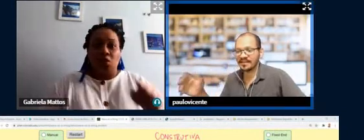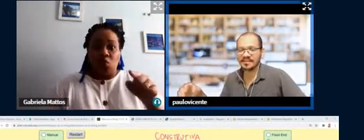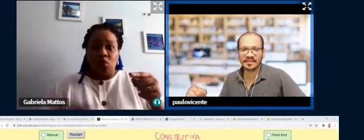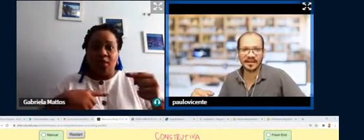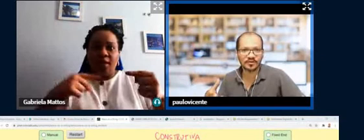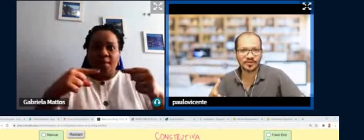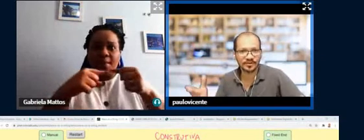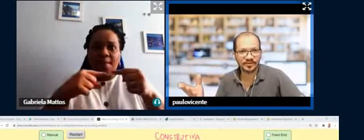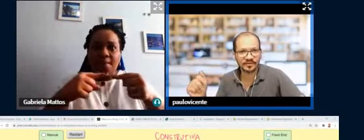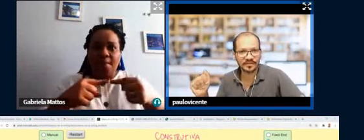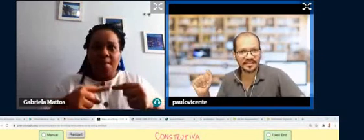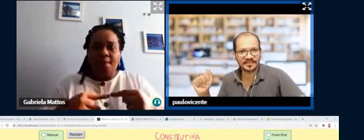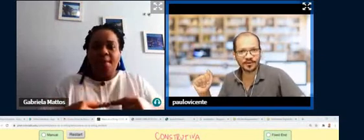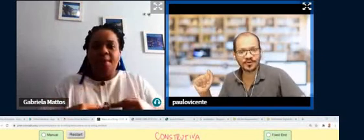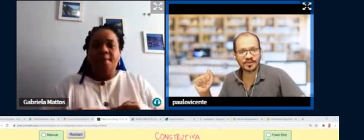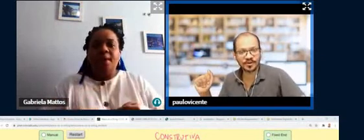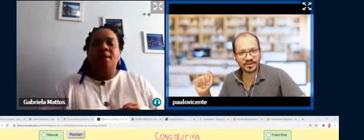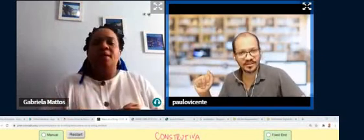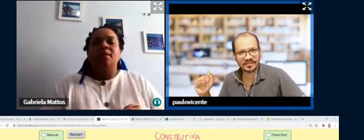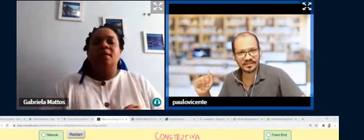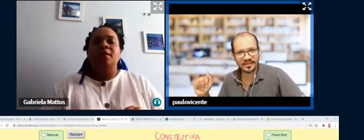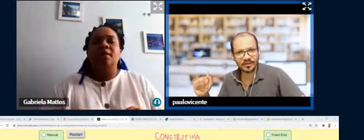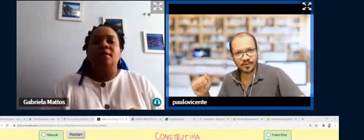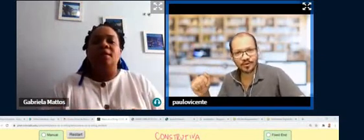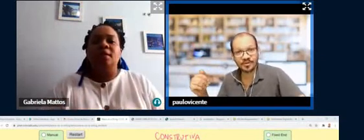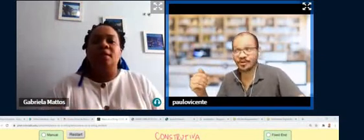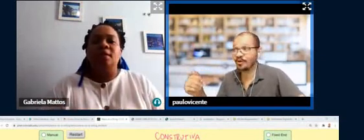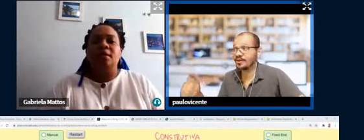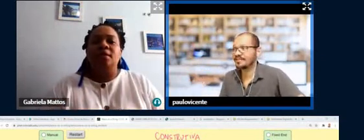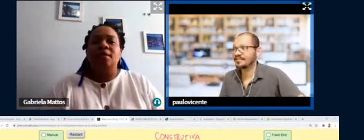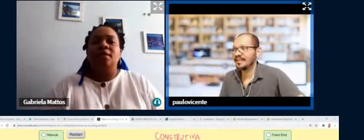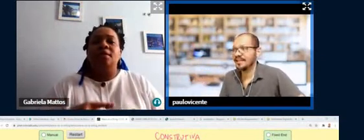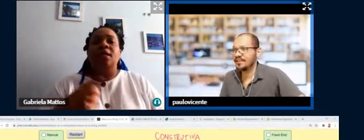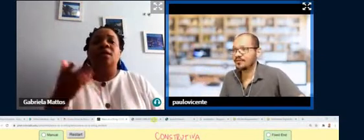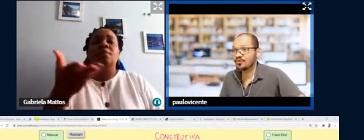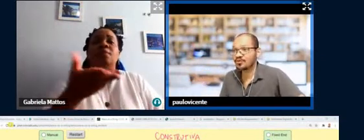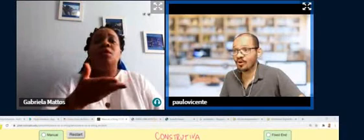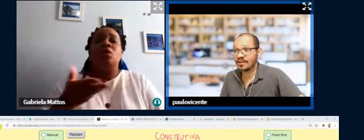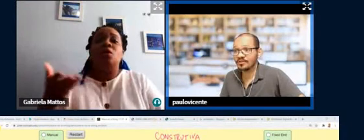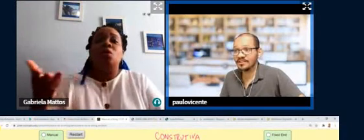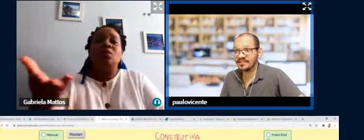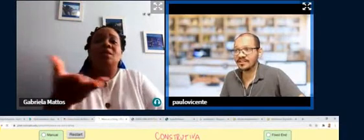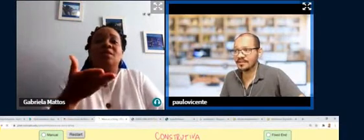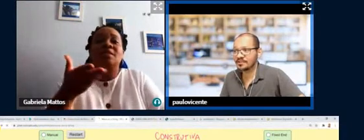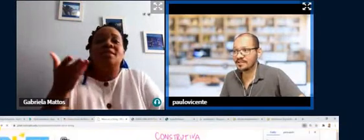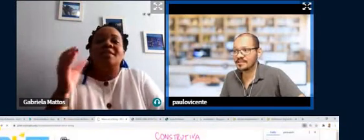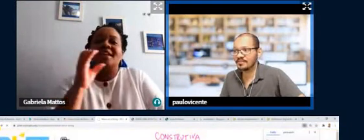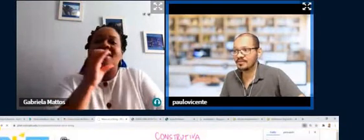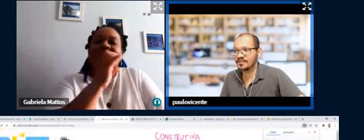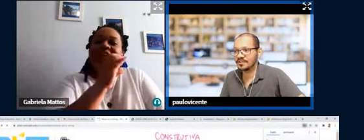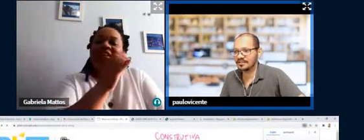de interferência é o seu forno de micro-ondas. O forno de micro-ondas, ele funciona utilizando